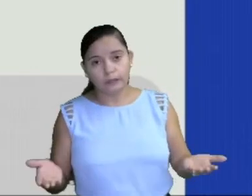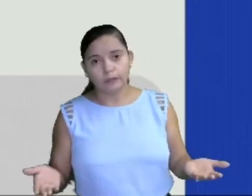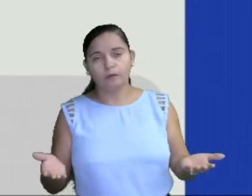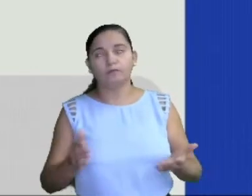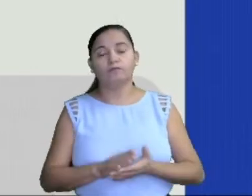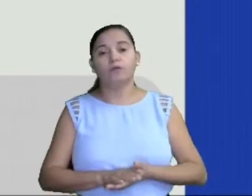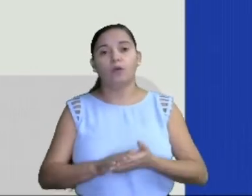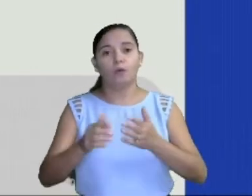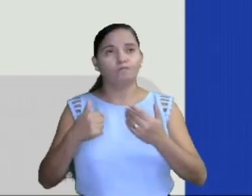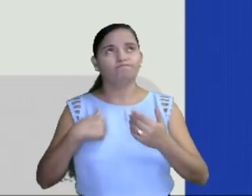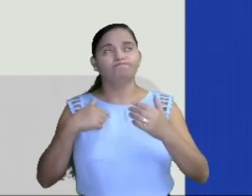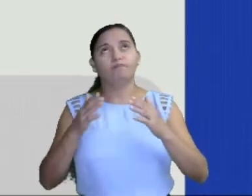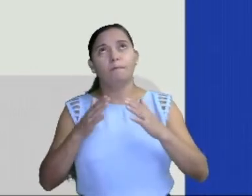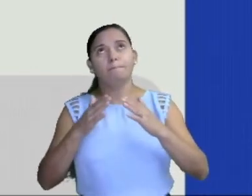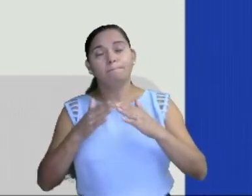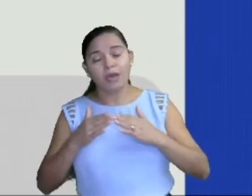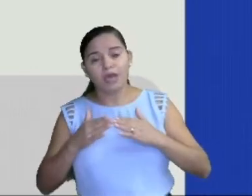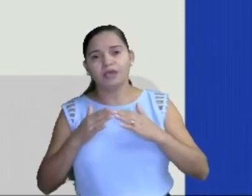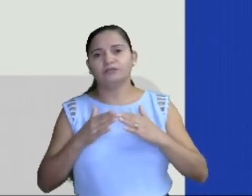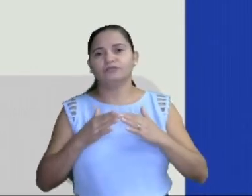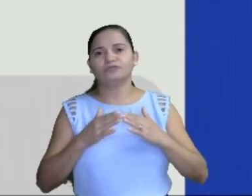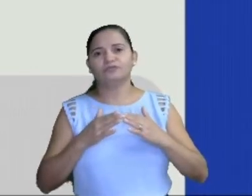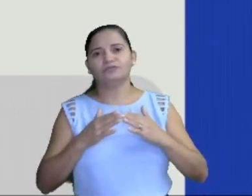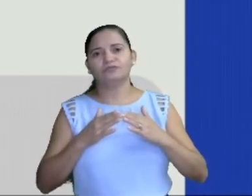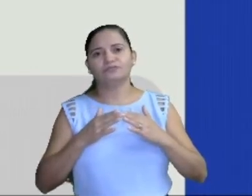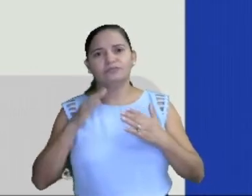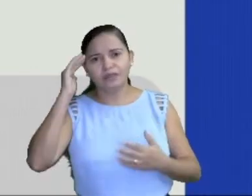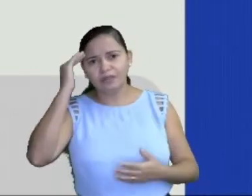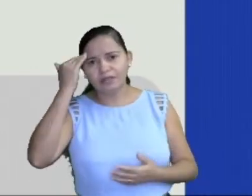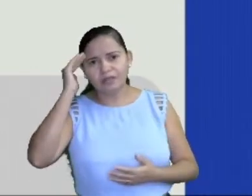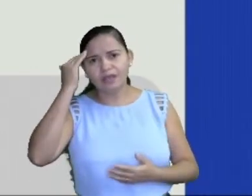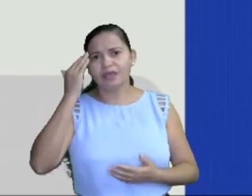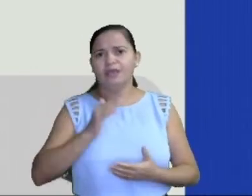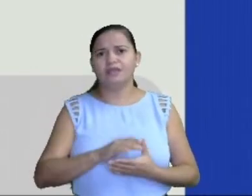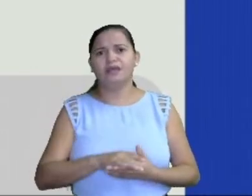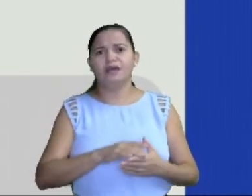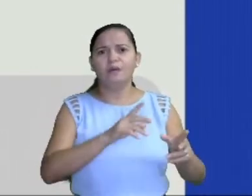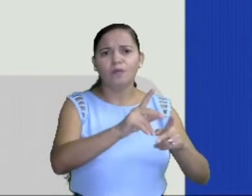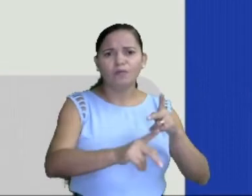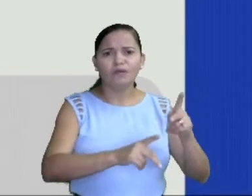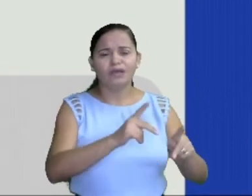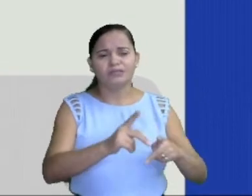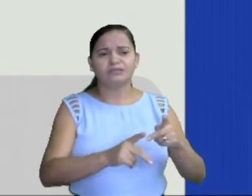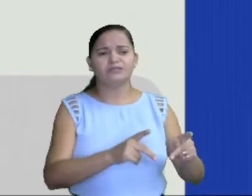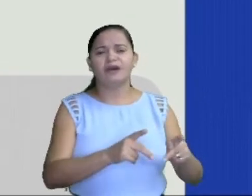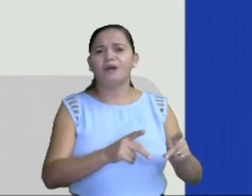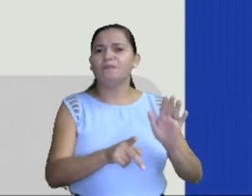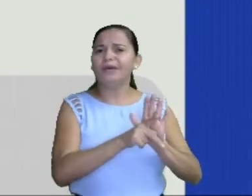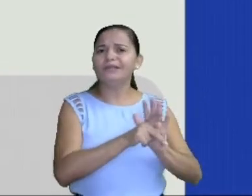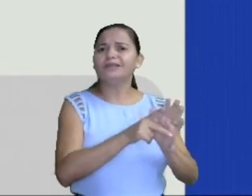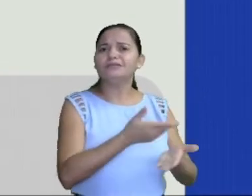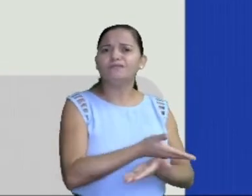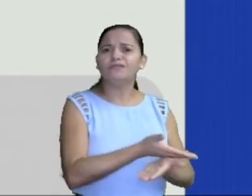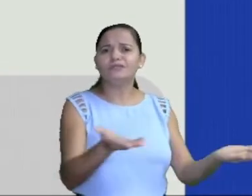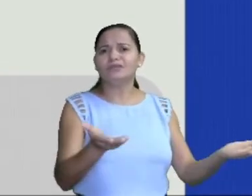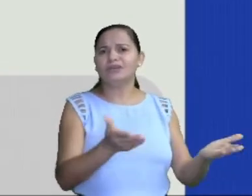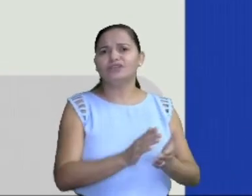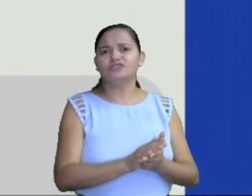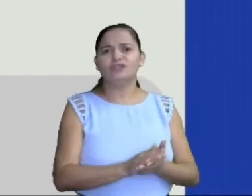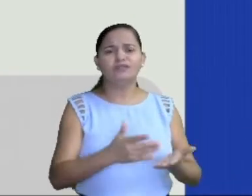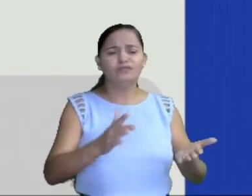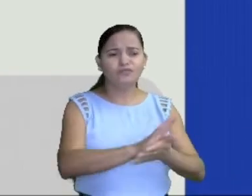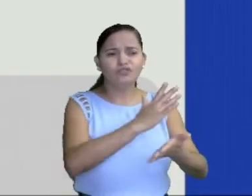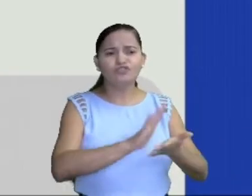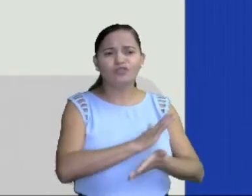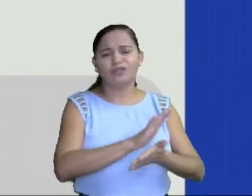Então, eu peço que eles entendam que tudo isso é deles mesmos, não estraguem o que vai fazer falta para eles no início